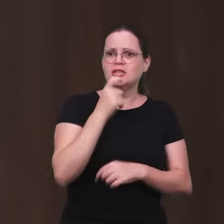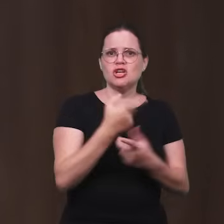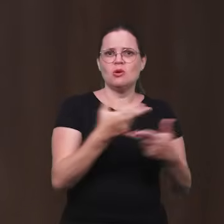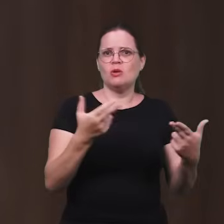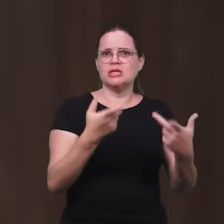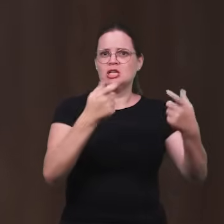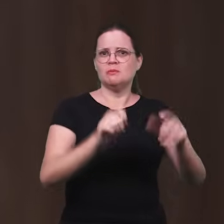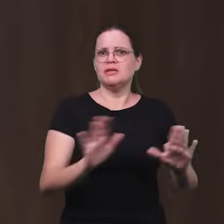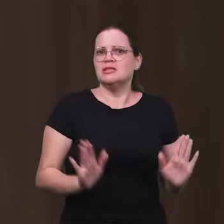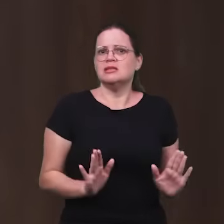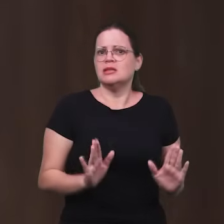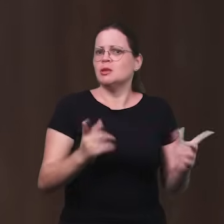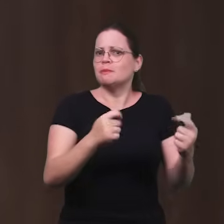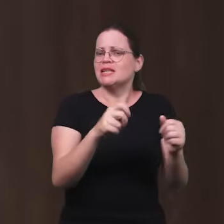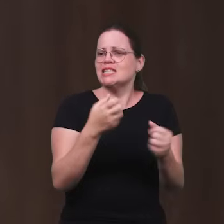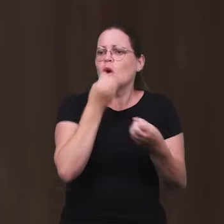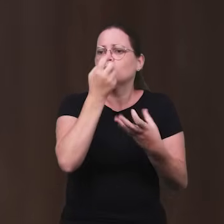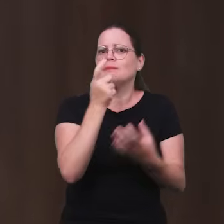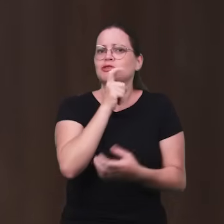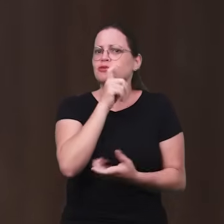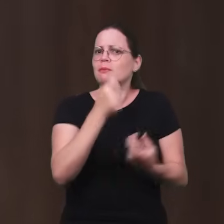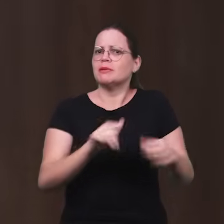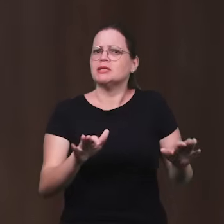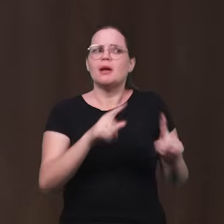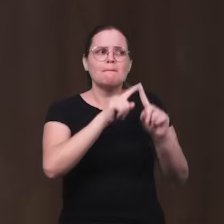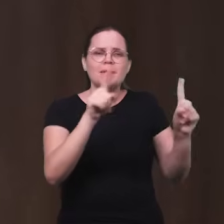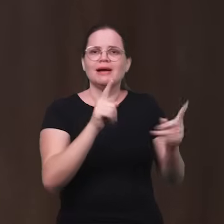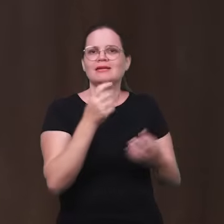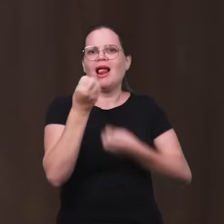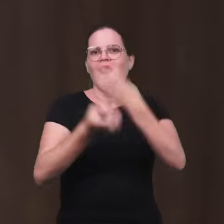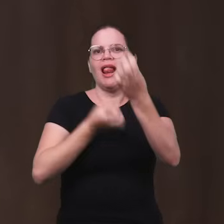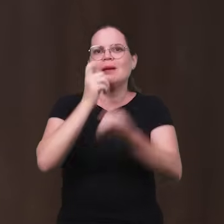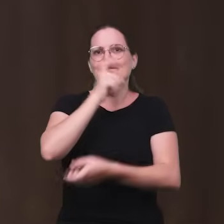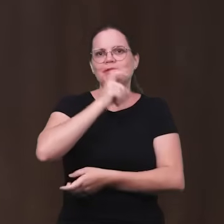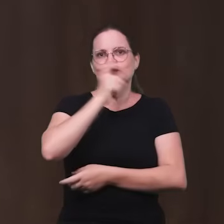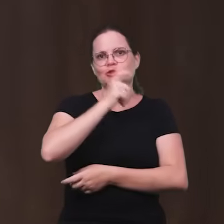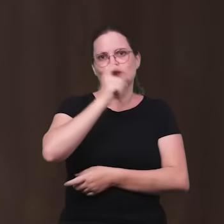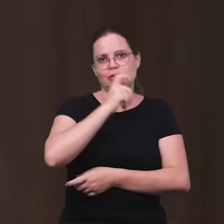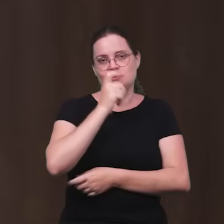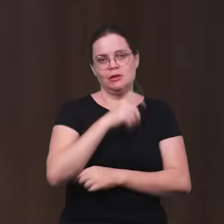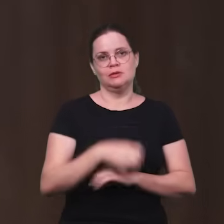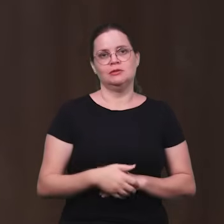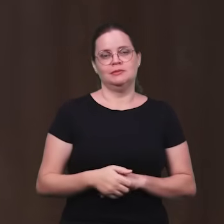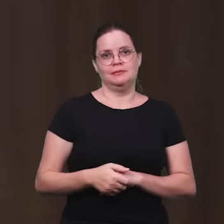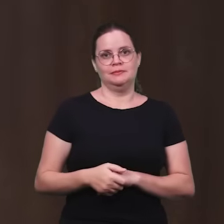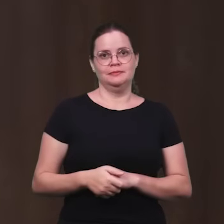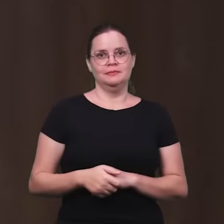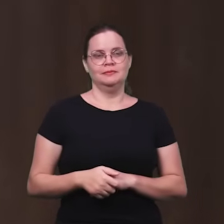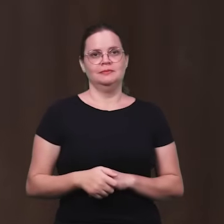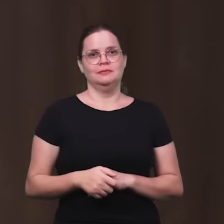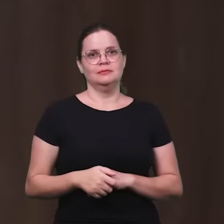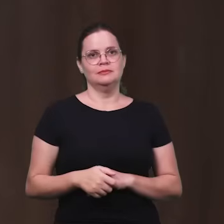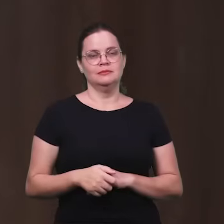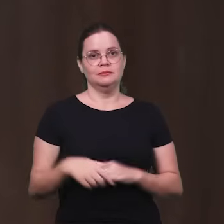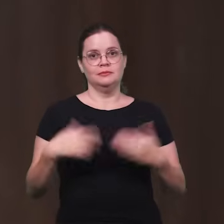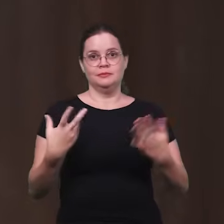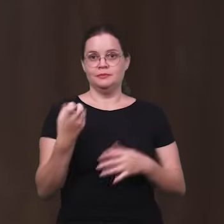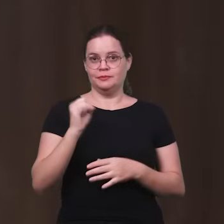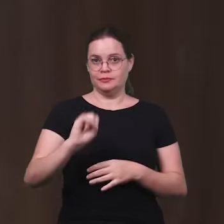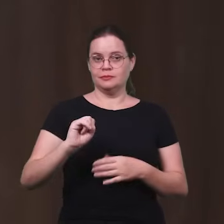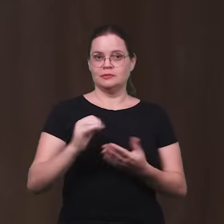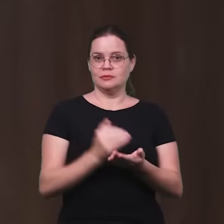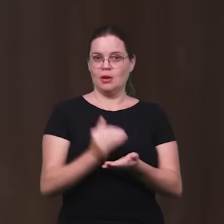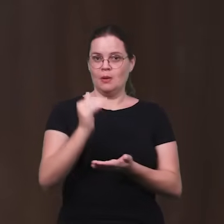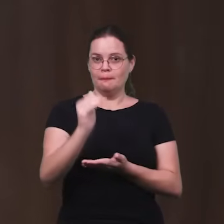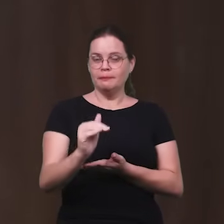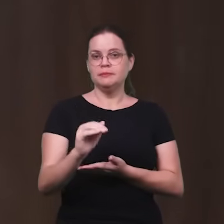coisas necessárias. Então, esse caso, quando isso vira um